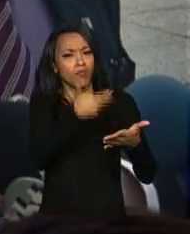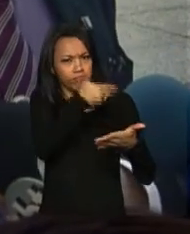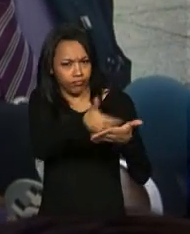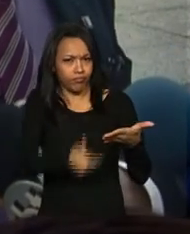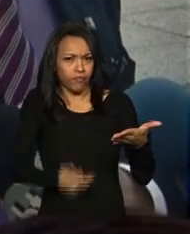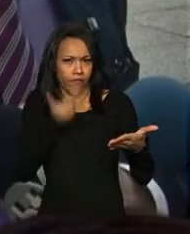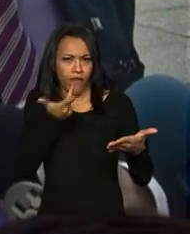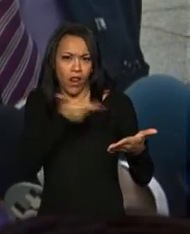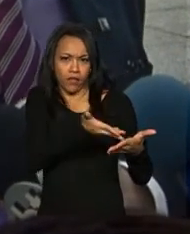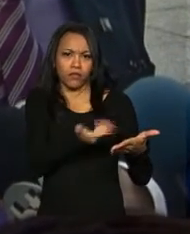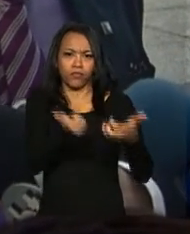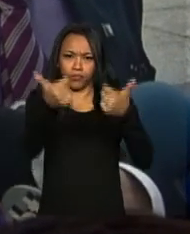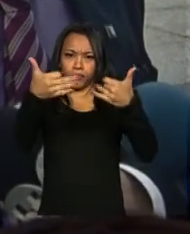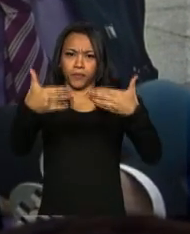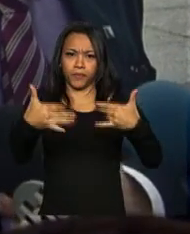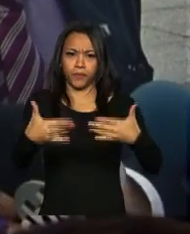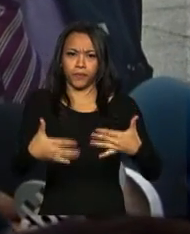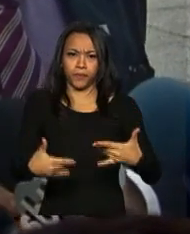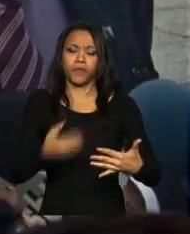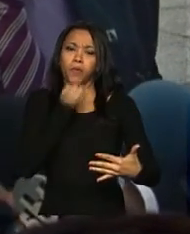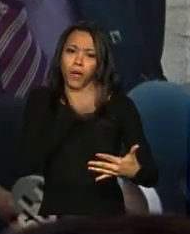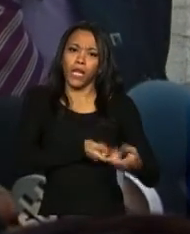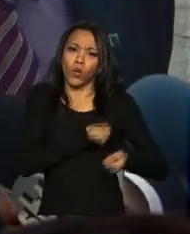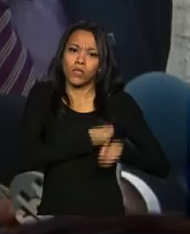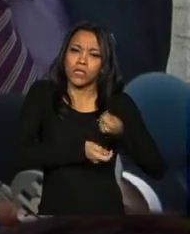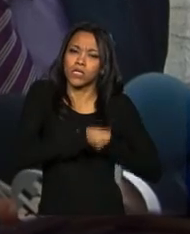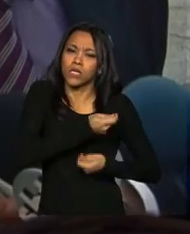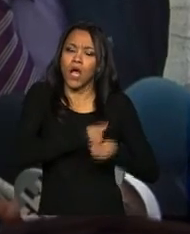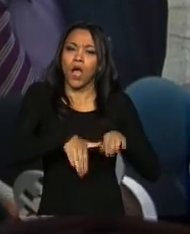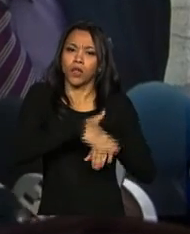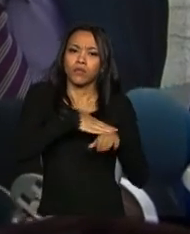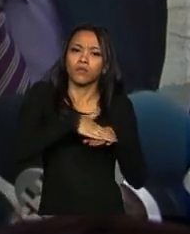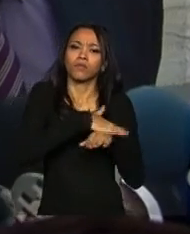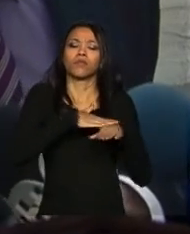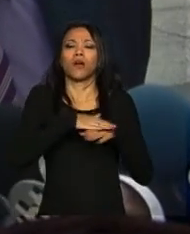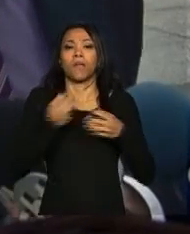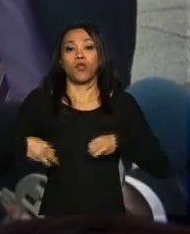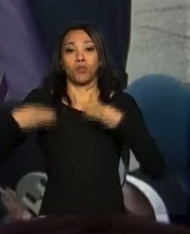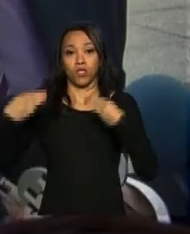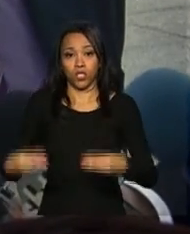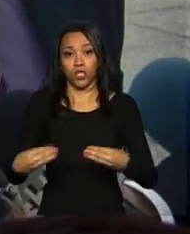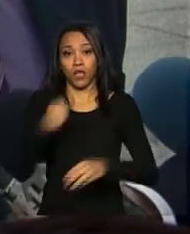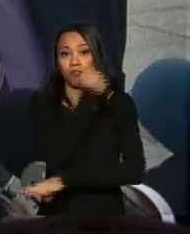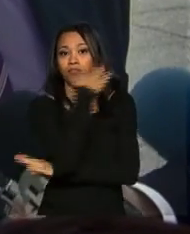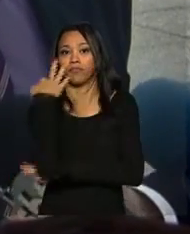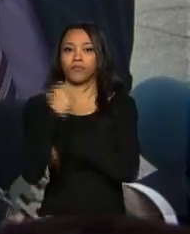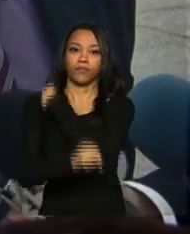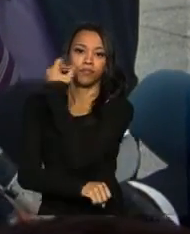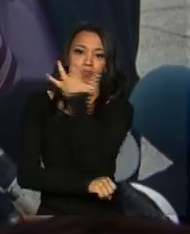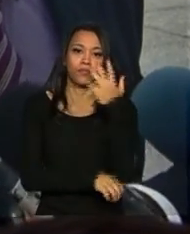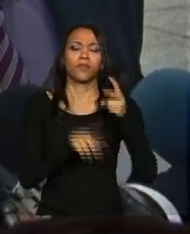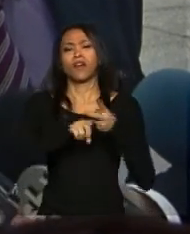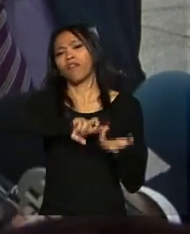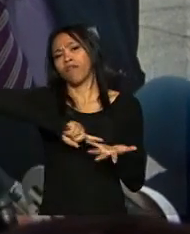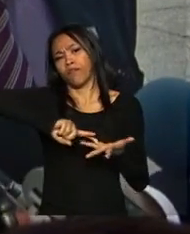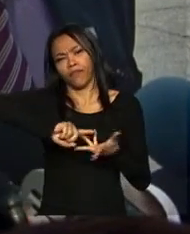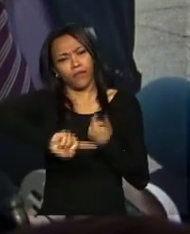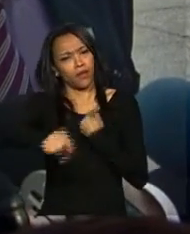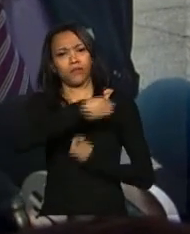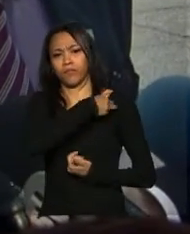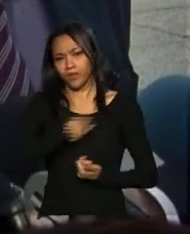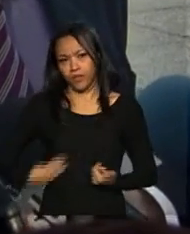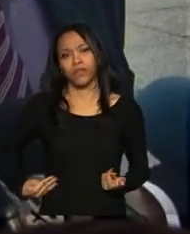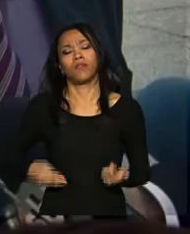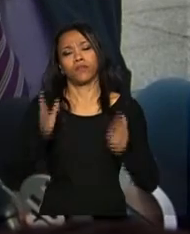vão ver, excelente. Foi muito bem negociada pelo Ministério do Meio Ambiente, pela ministra Isabela, pelo Itamaraty, por todos os órgãos